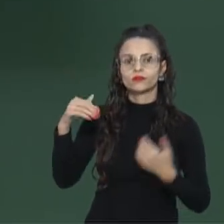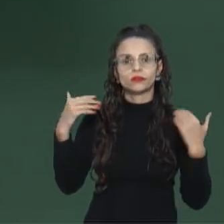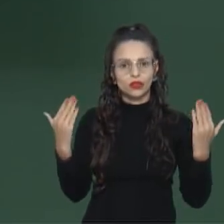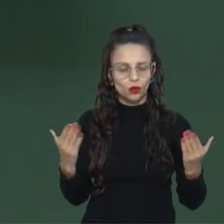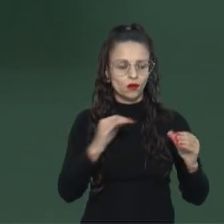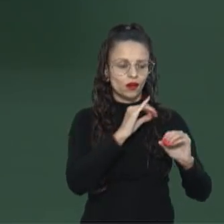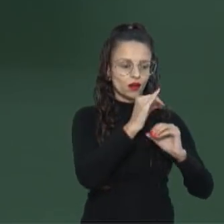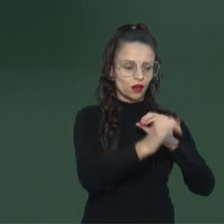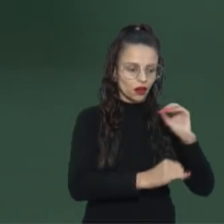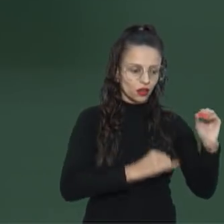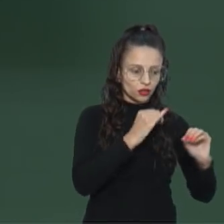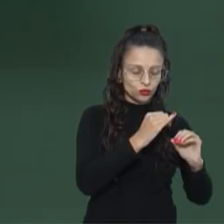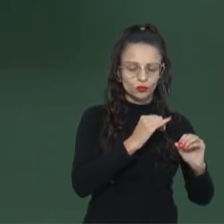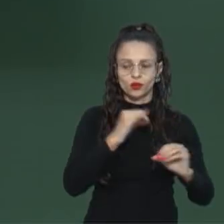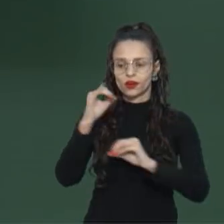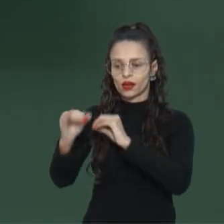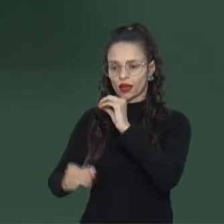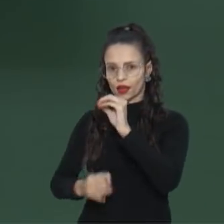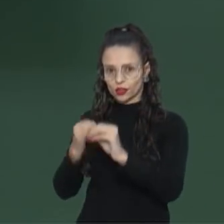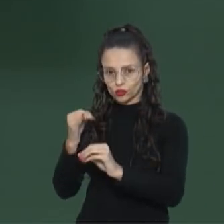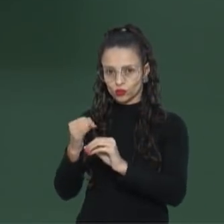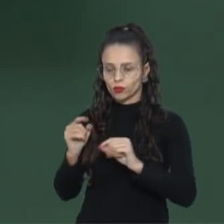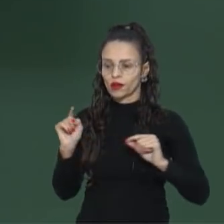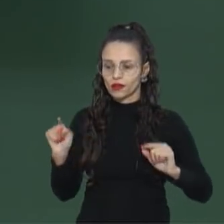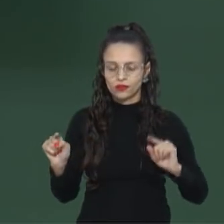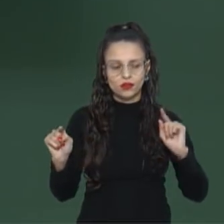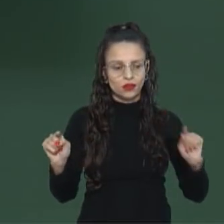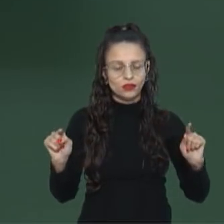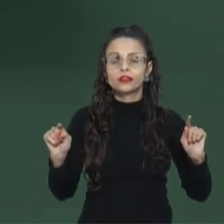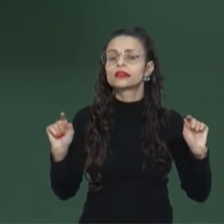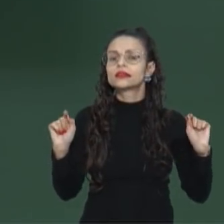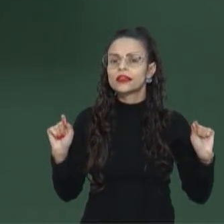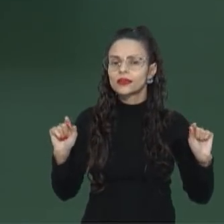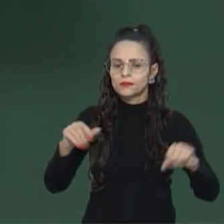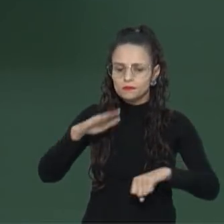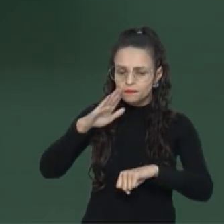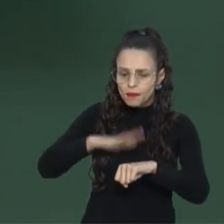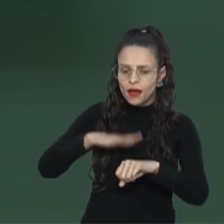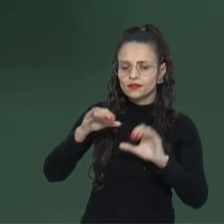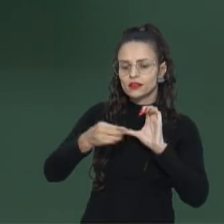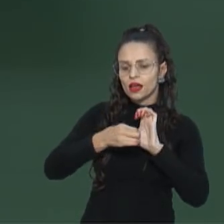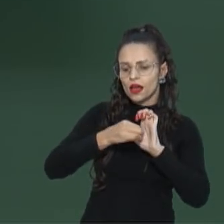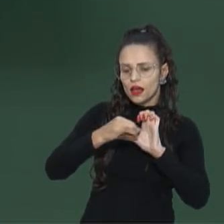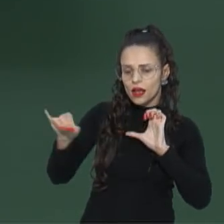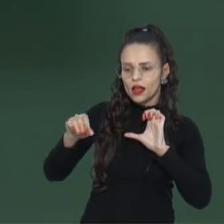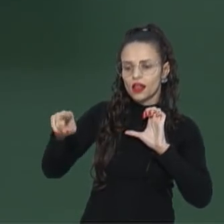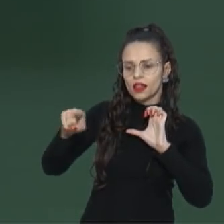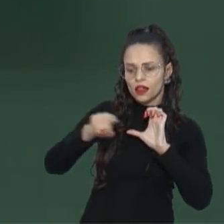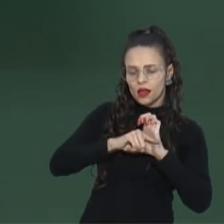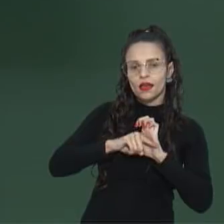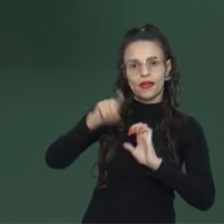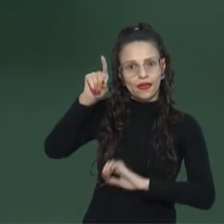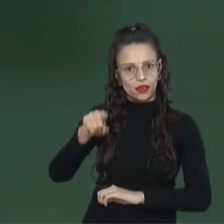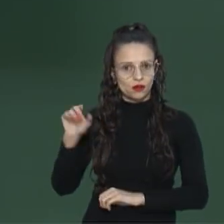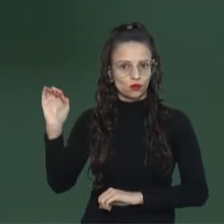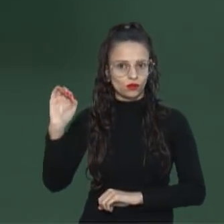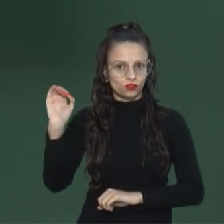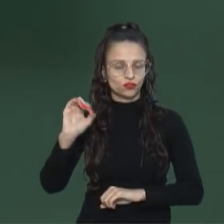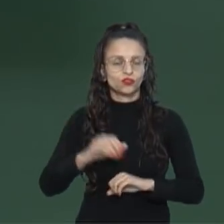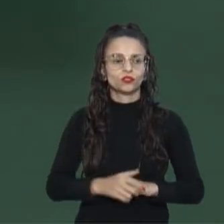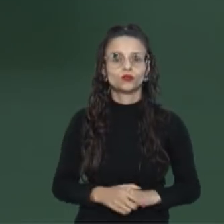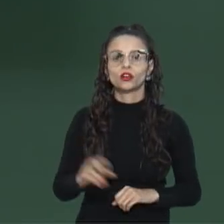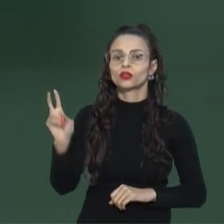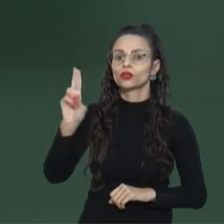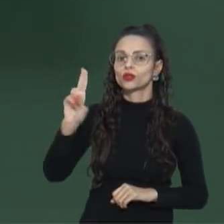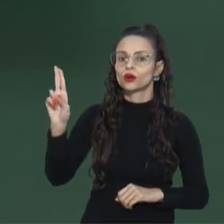átomos. Dois tipos de átomos, sendo que o mais eletronegativo é sempre o oxigênio. Nomenclatura